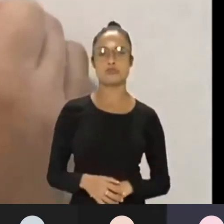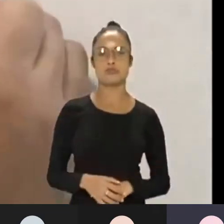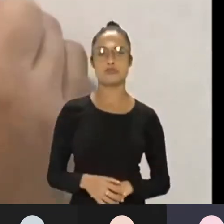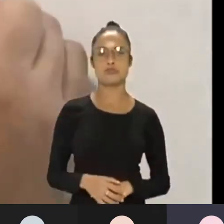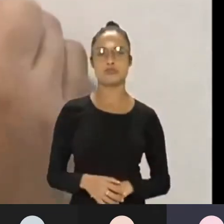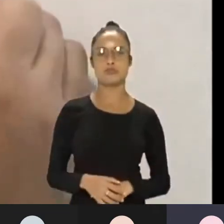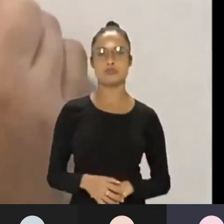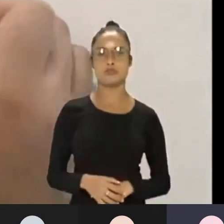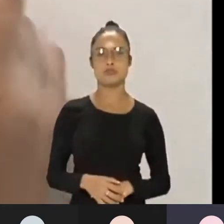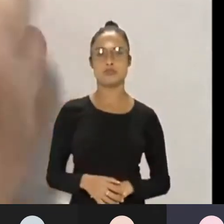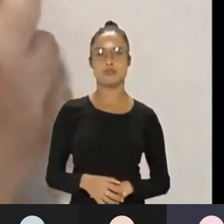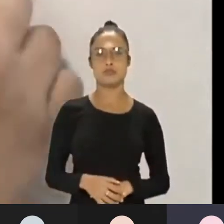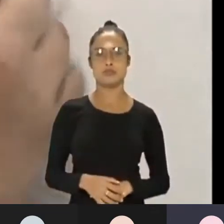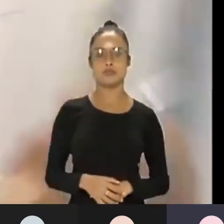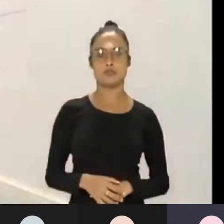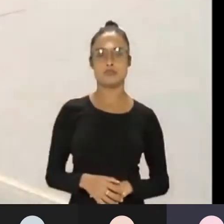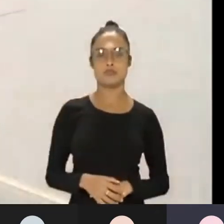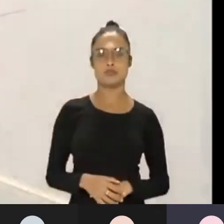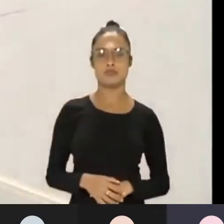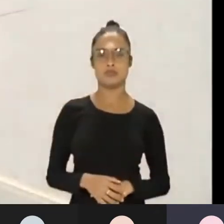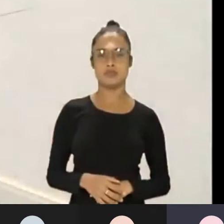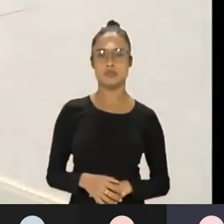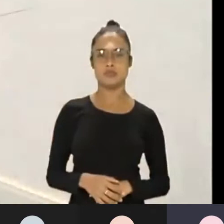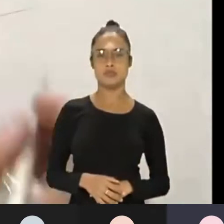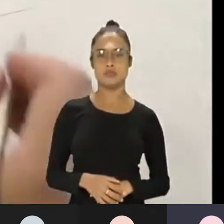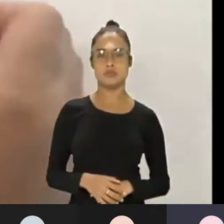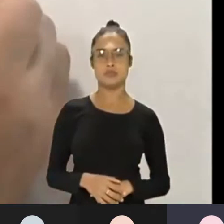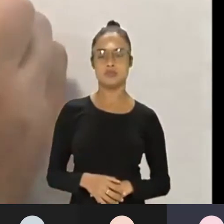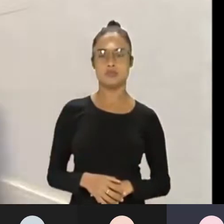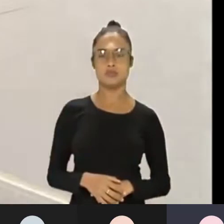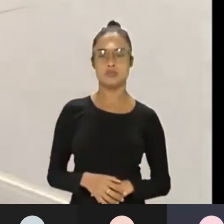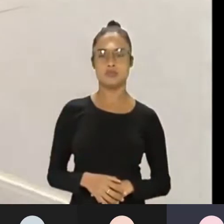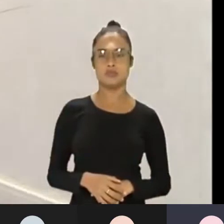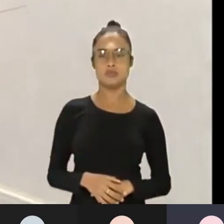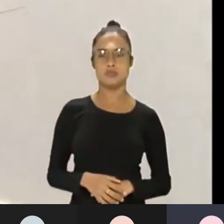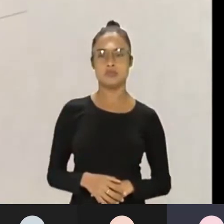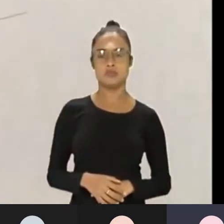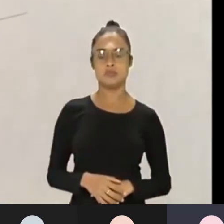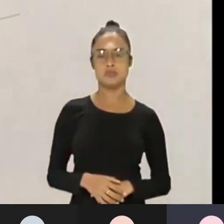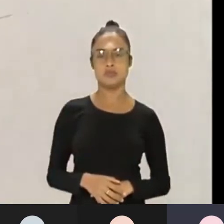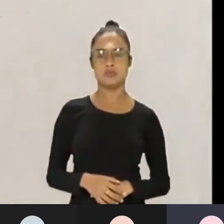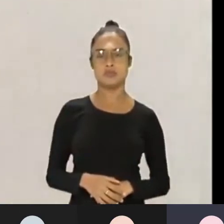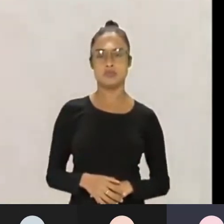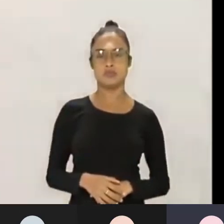Só marquei o ponto. Vou fazer mais forte para você visualizar. Então, ó, marquei um ponto aqui.